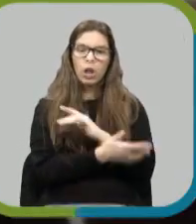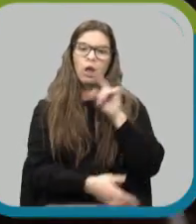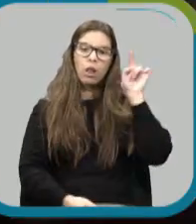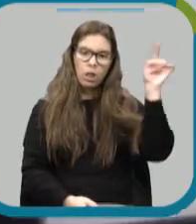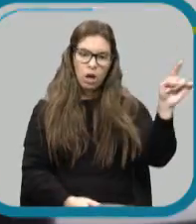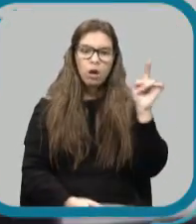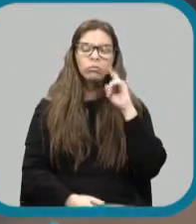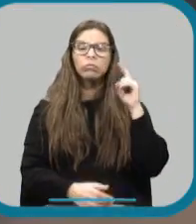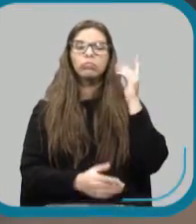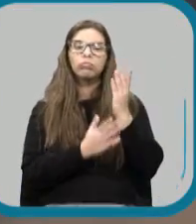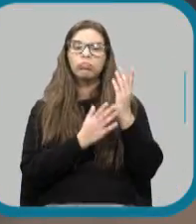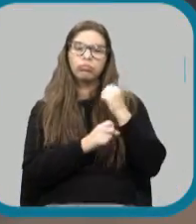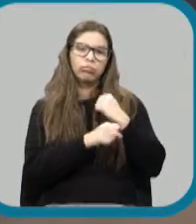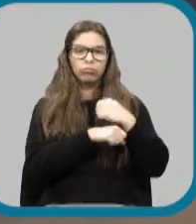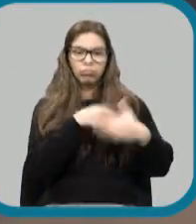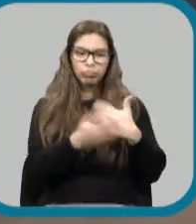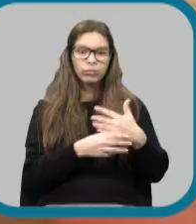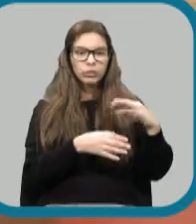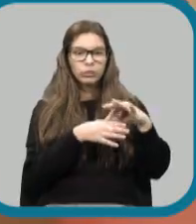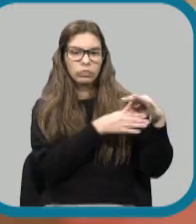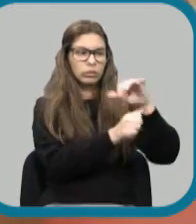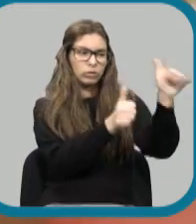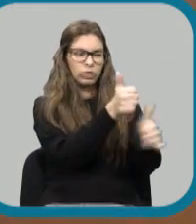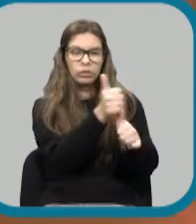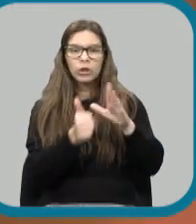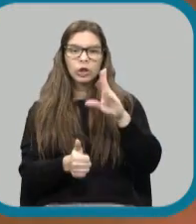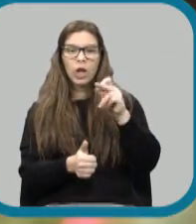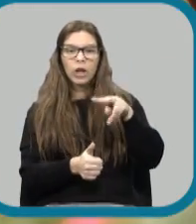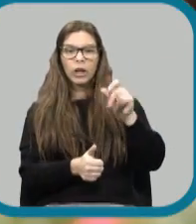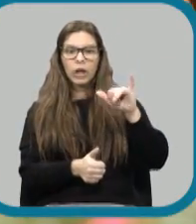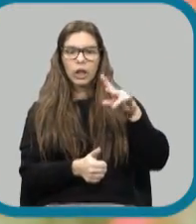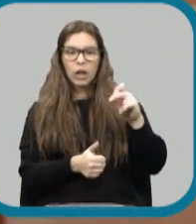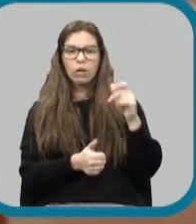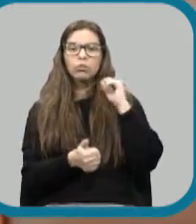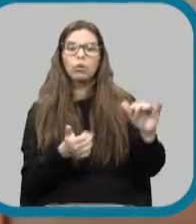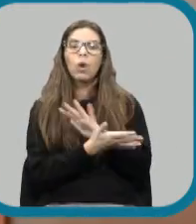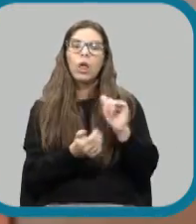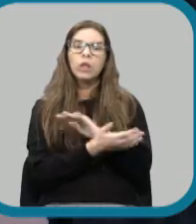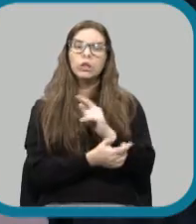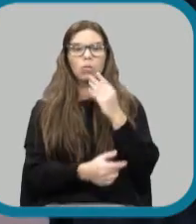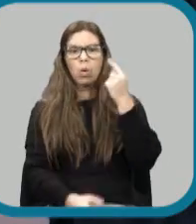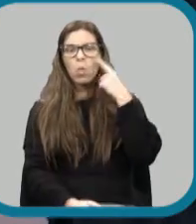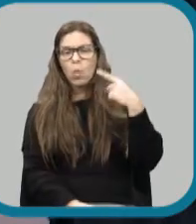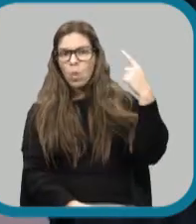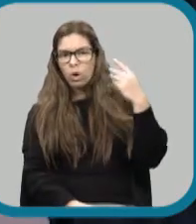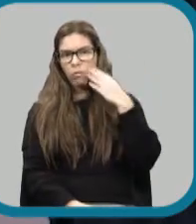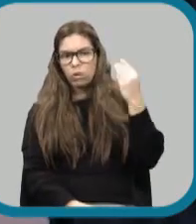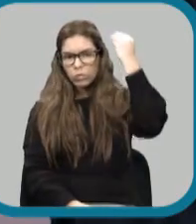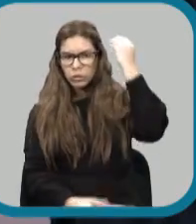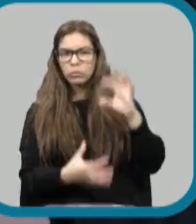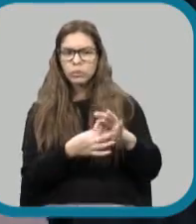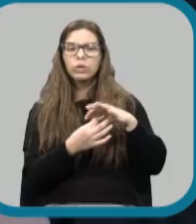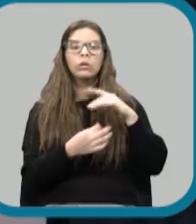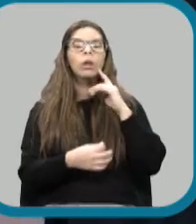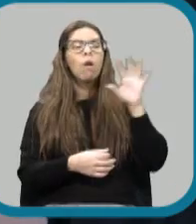chamado La Nación, onde arranjou uma mentora, a Giannina, que era uma jornalista muito conhecida, que já tinha tirado 2 presidentes da Costa Rica do